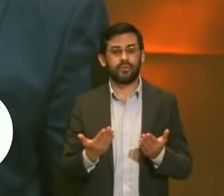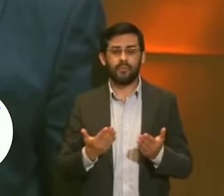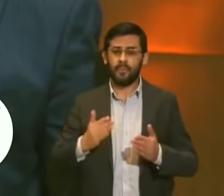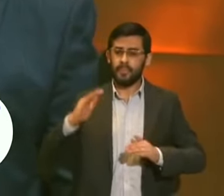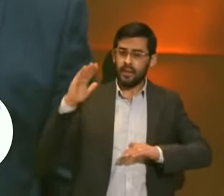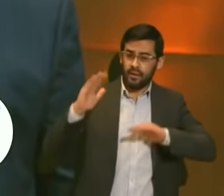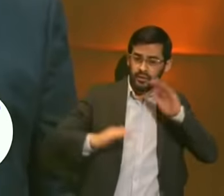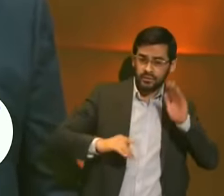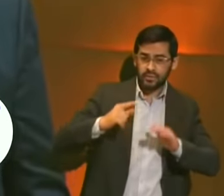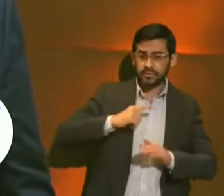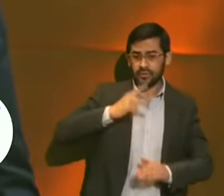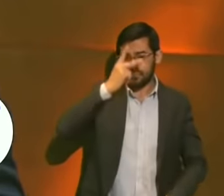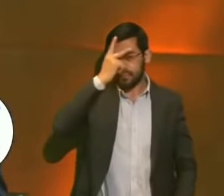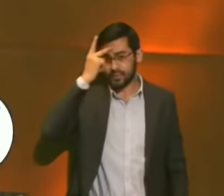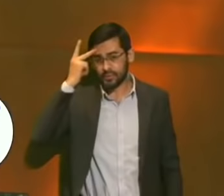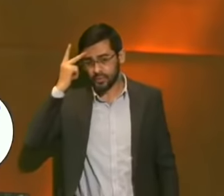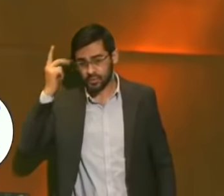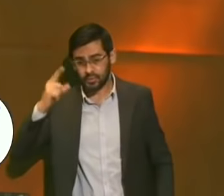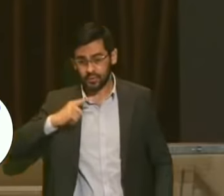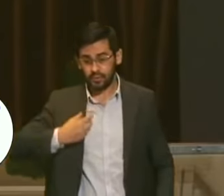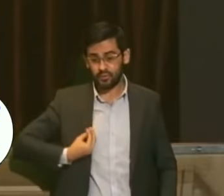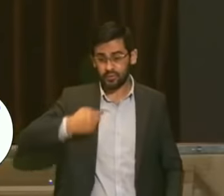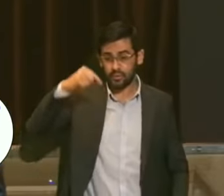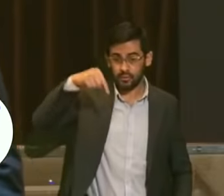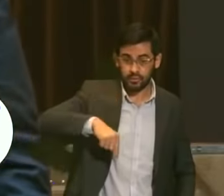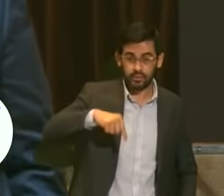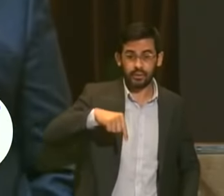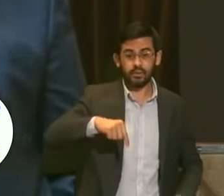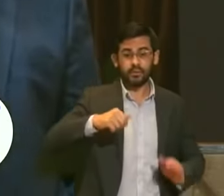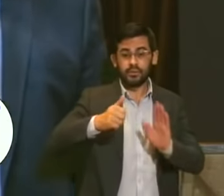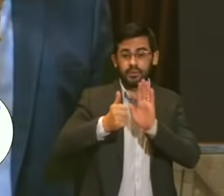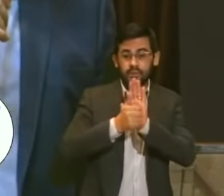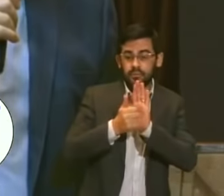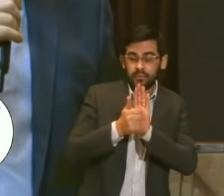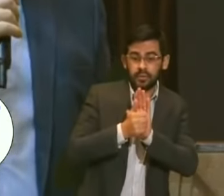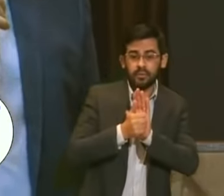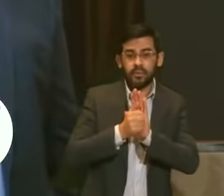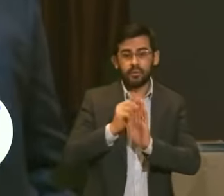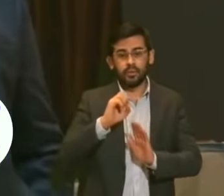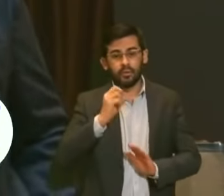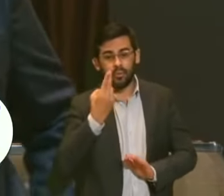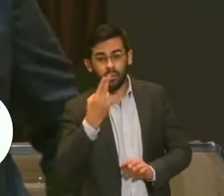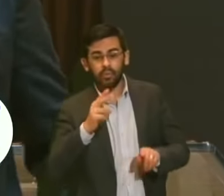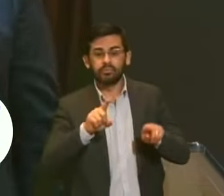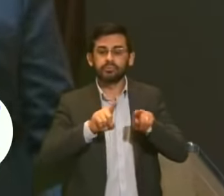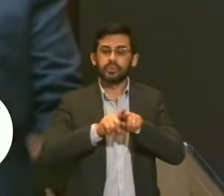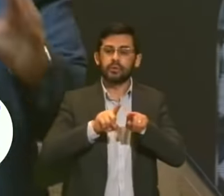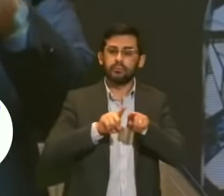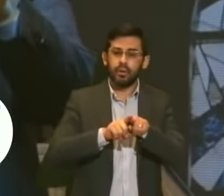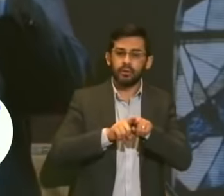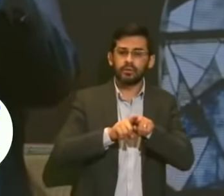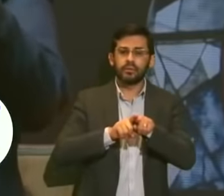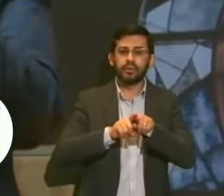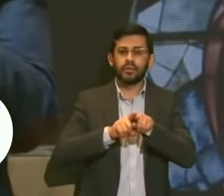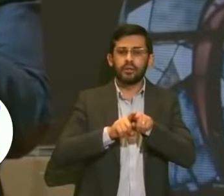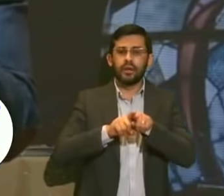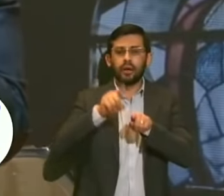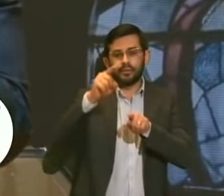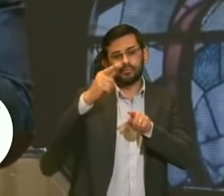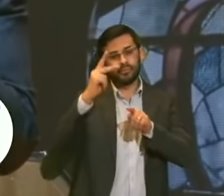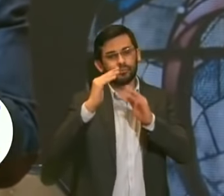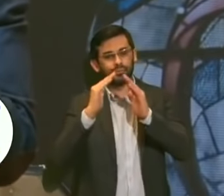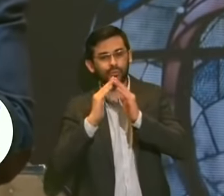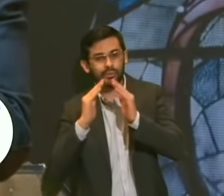Talvez tenham pessoas que estão aqui nesse ambiente, ou quem sabe nesse ambiente